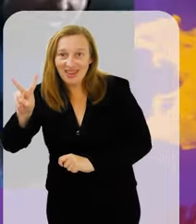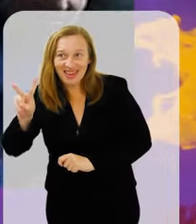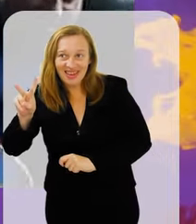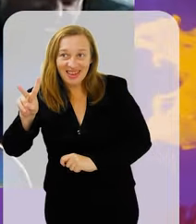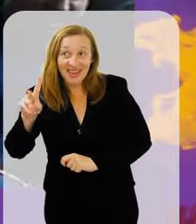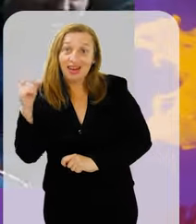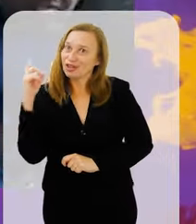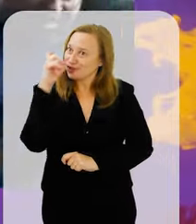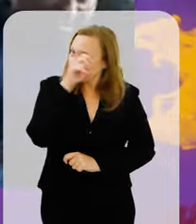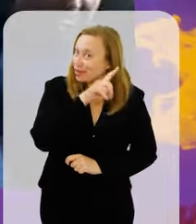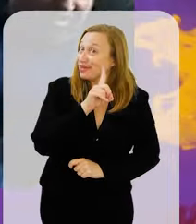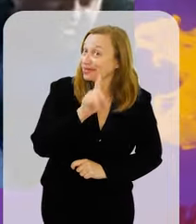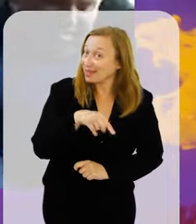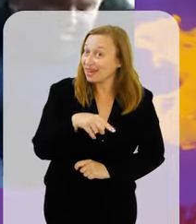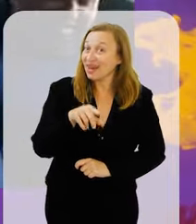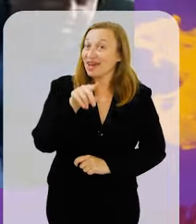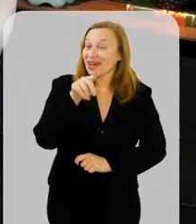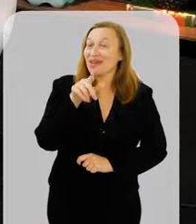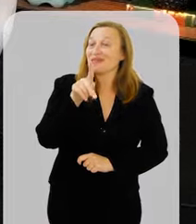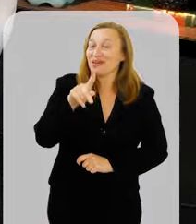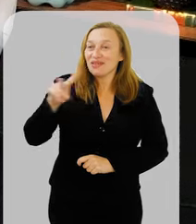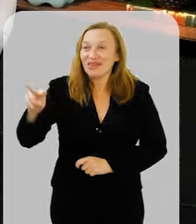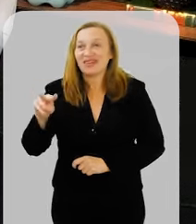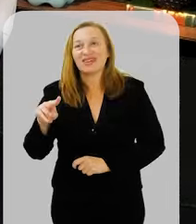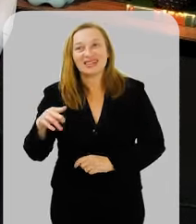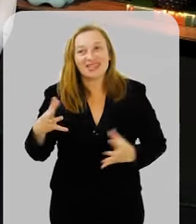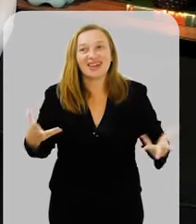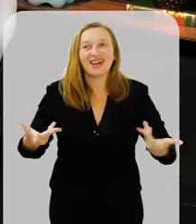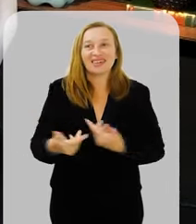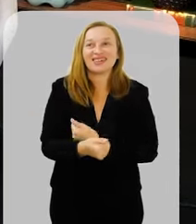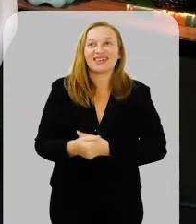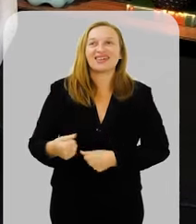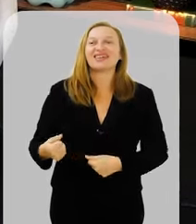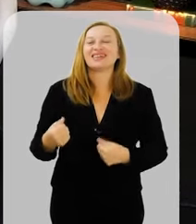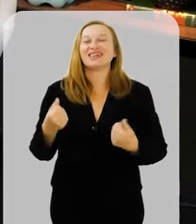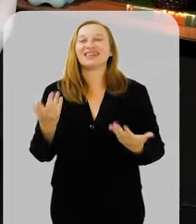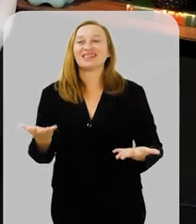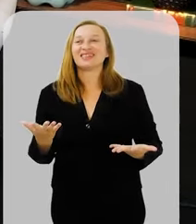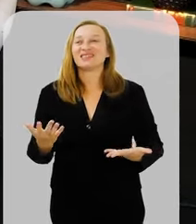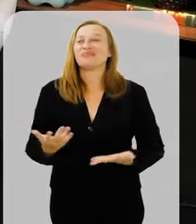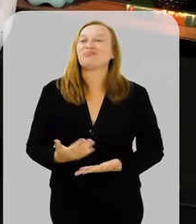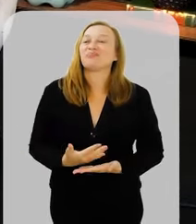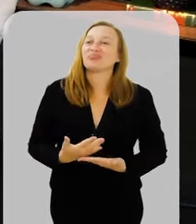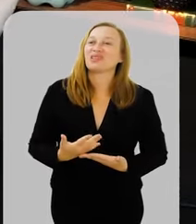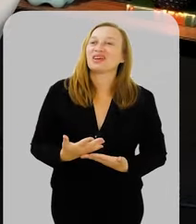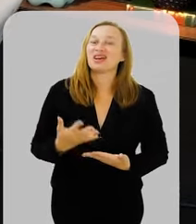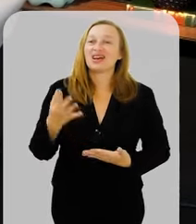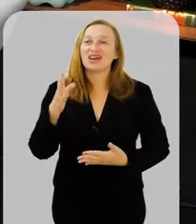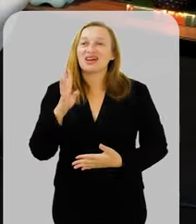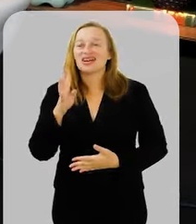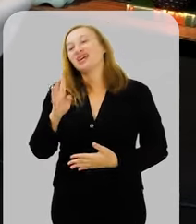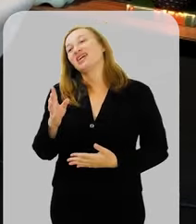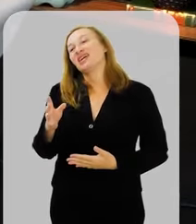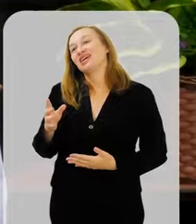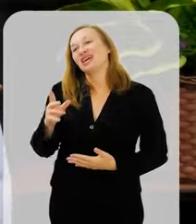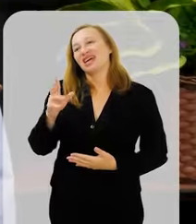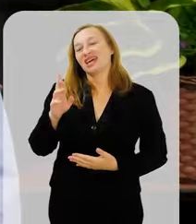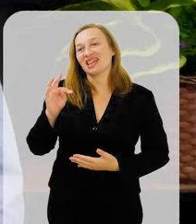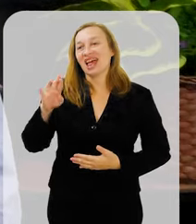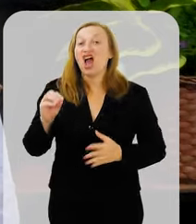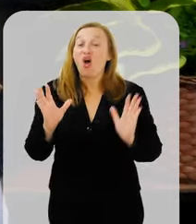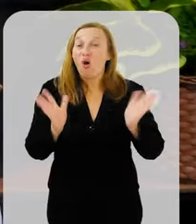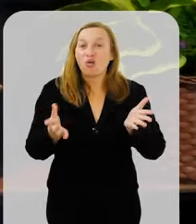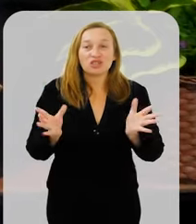que é tão difícil isso. Porra, PV, vai ser um prazer, viu? Prazer será todo meu. Tá certo, amigo. Valeu, Renato.